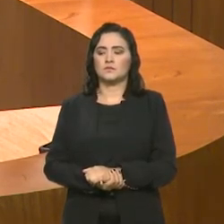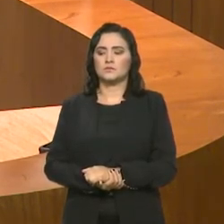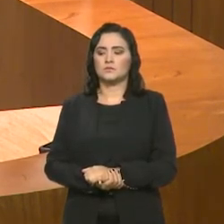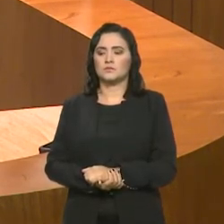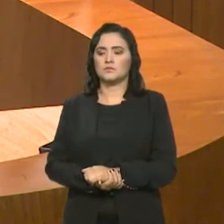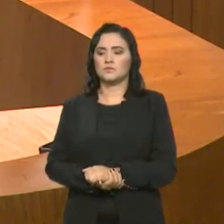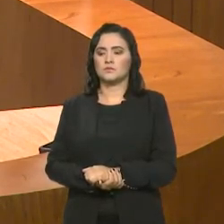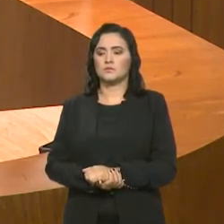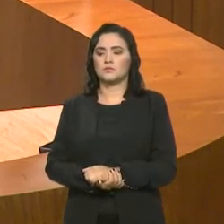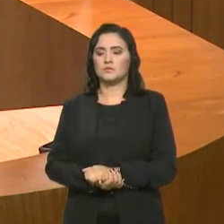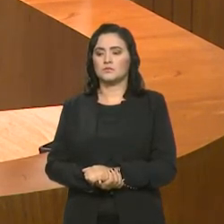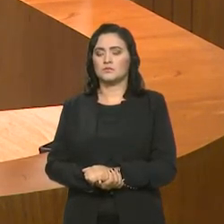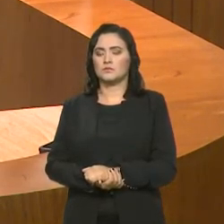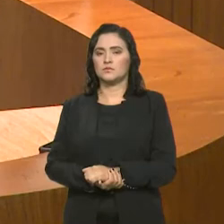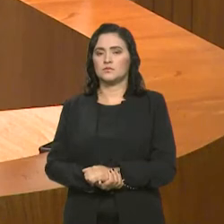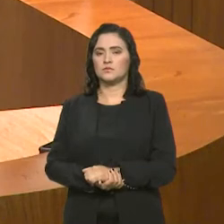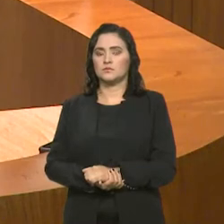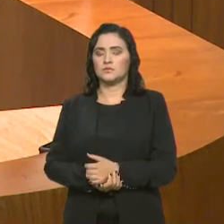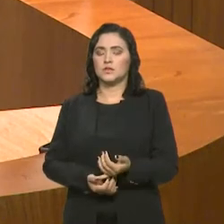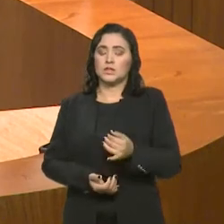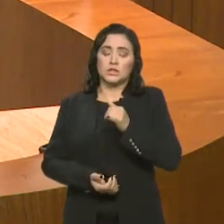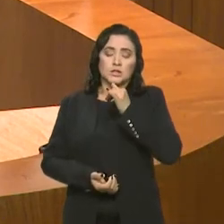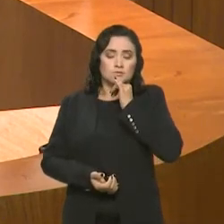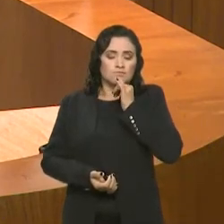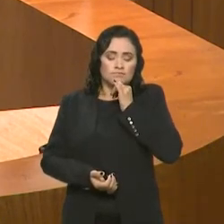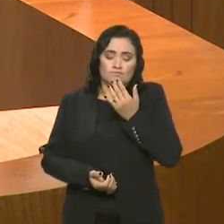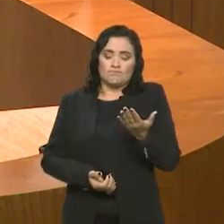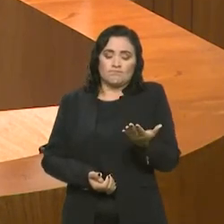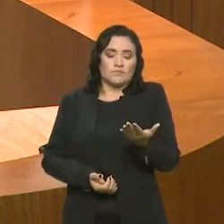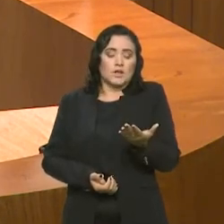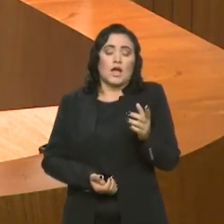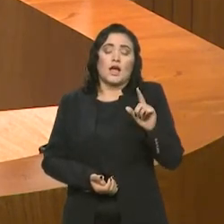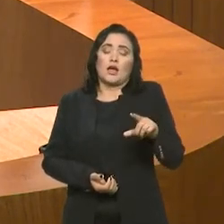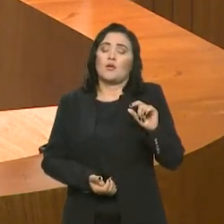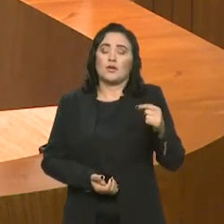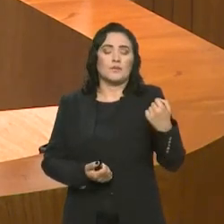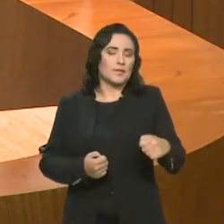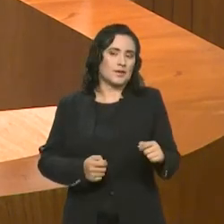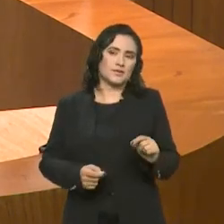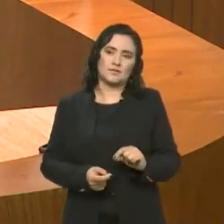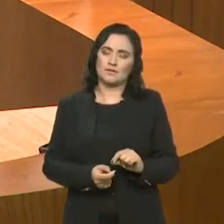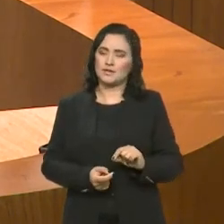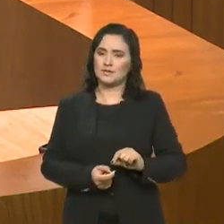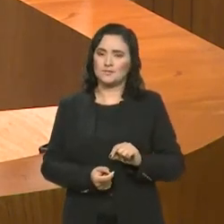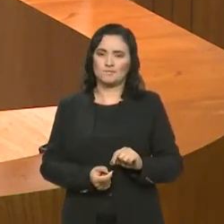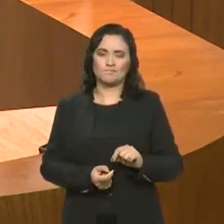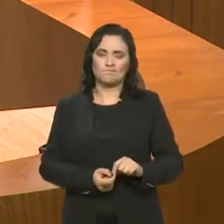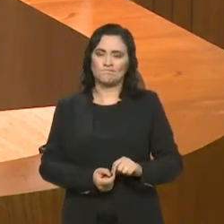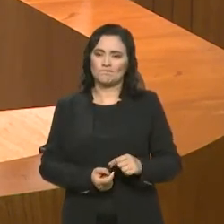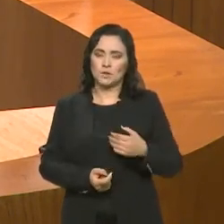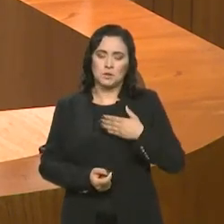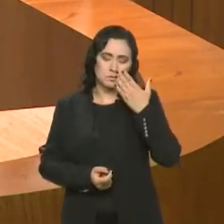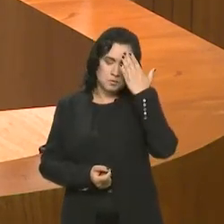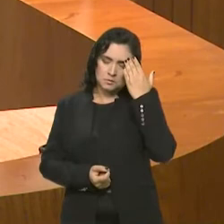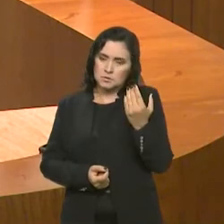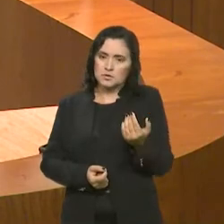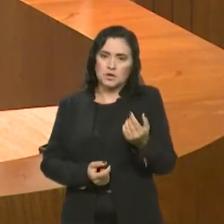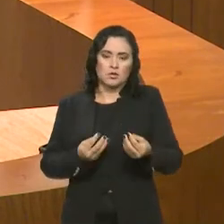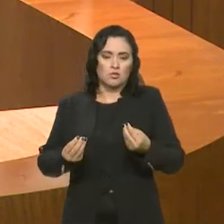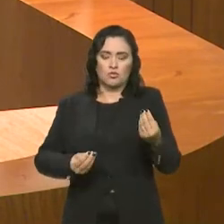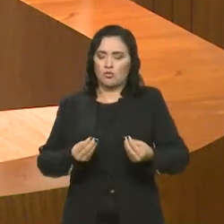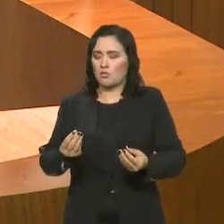Restabelecer o som. Infelizmente, não vejo outra saída. Não vejo outra saída, porque parece que